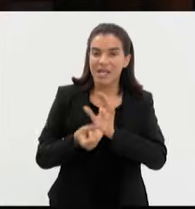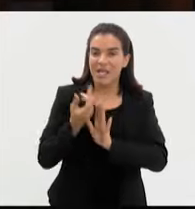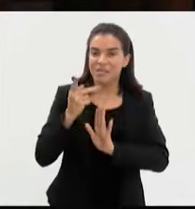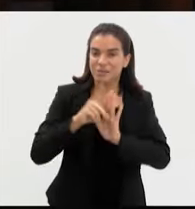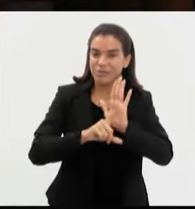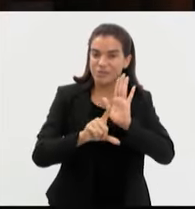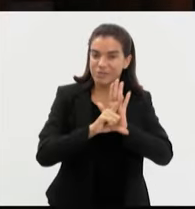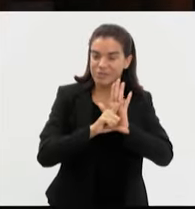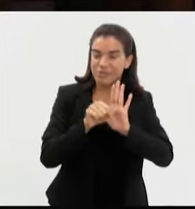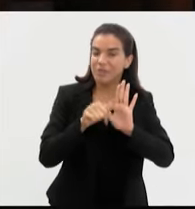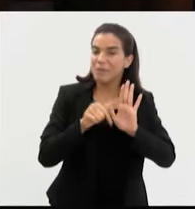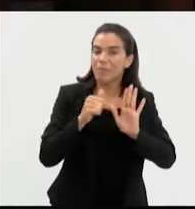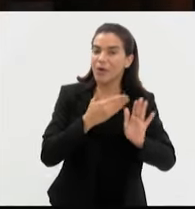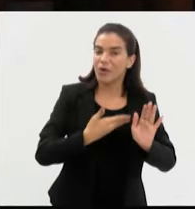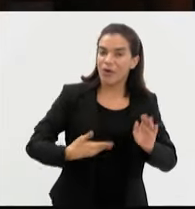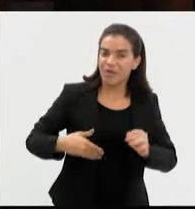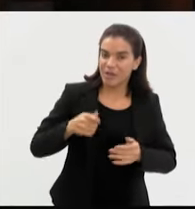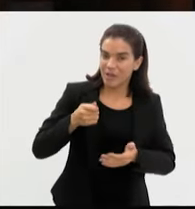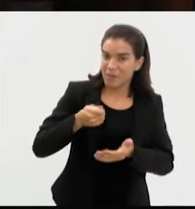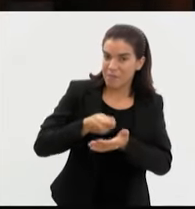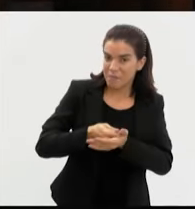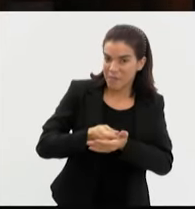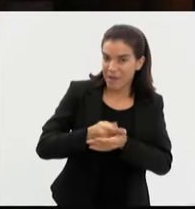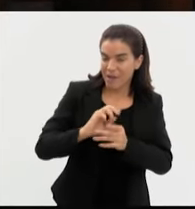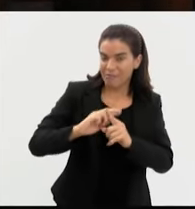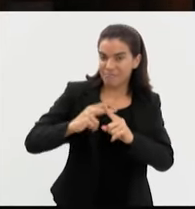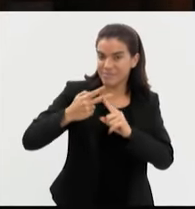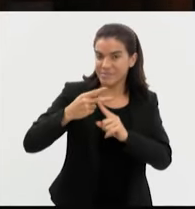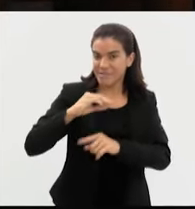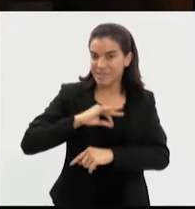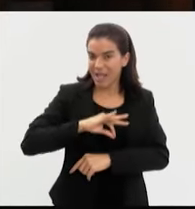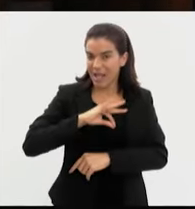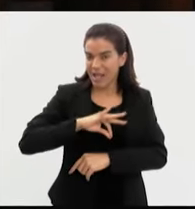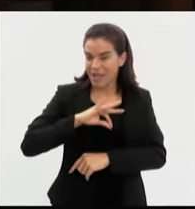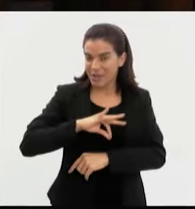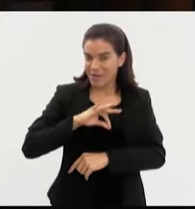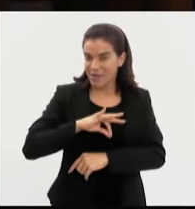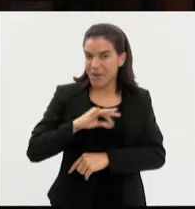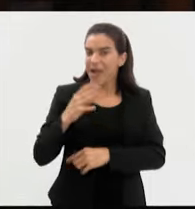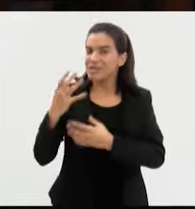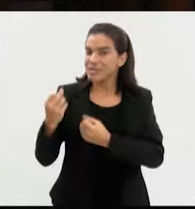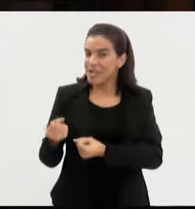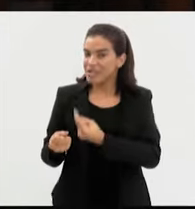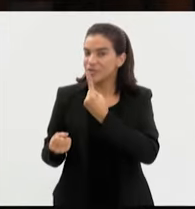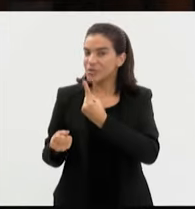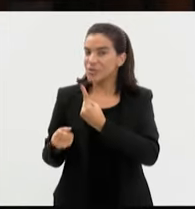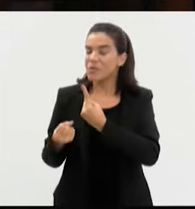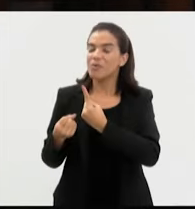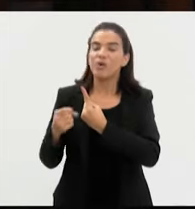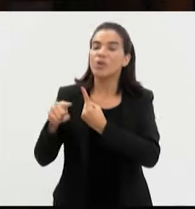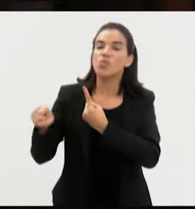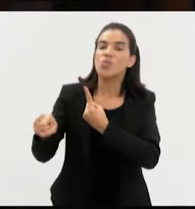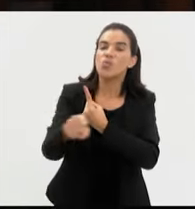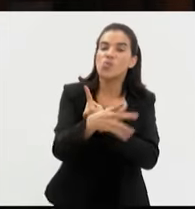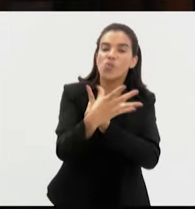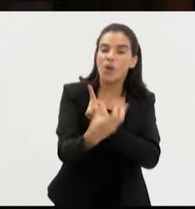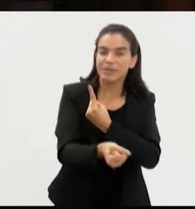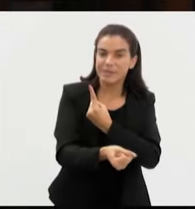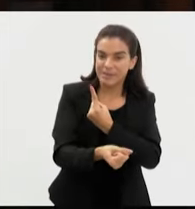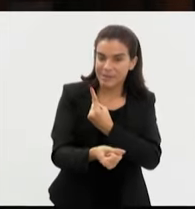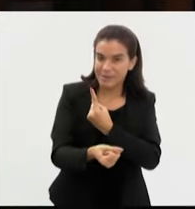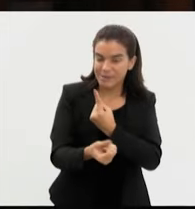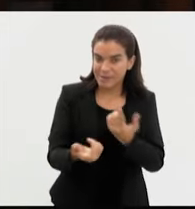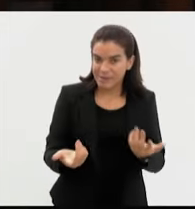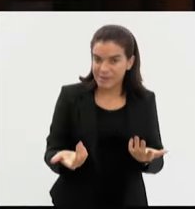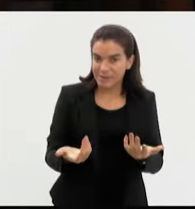uma indicação para que o governador desse aumento de salário o governador aceitasse de um ele ia ter que aceitar de todos os outros e